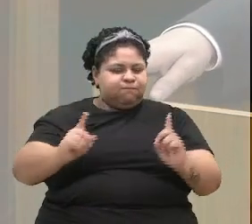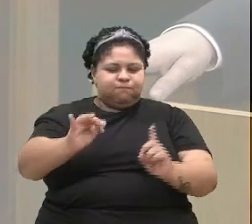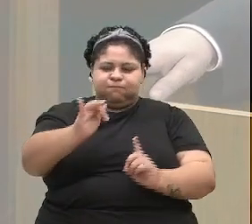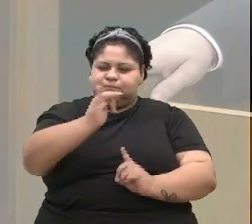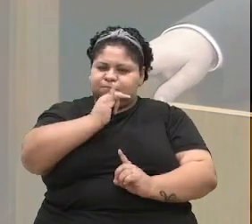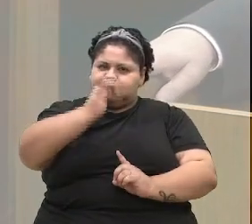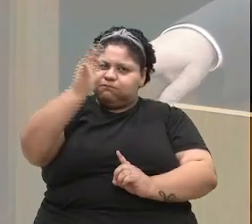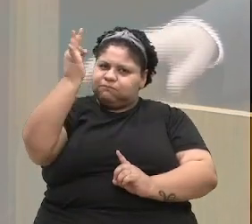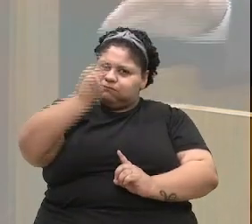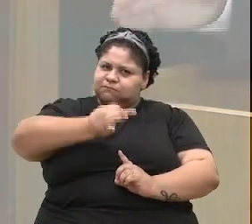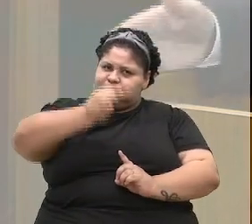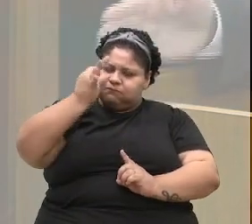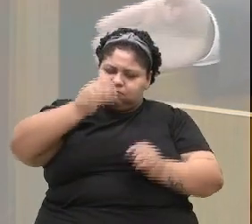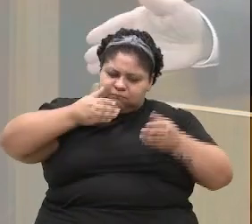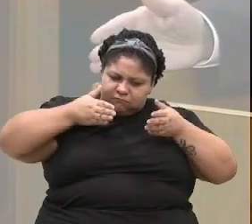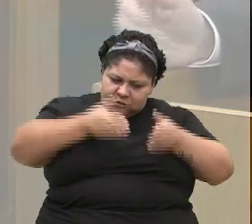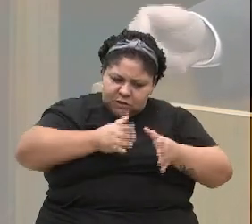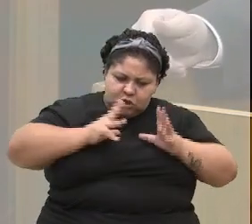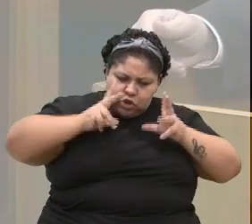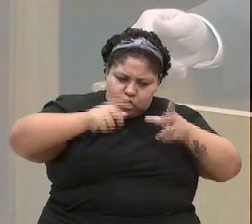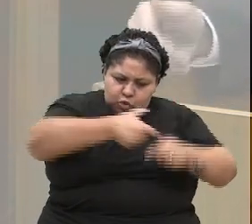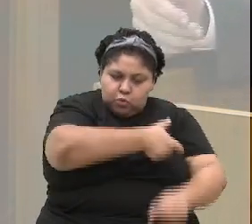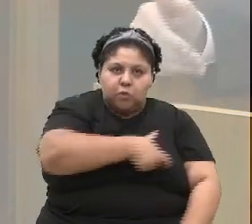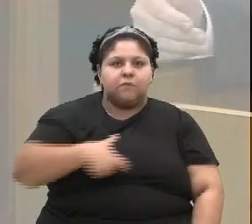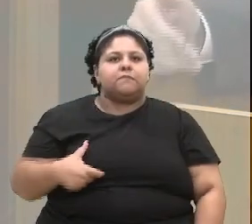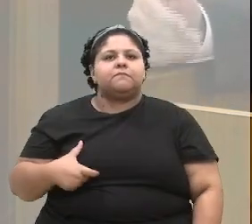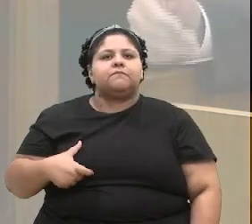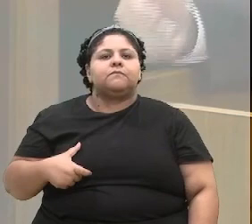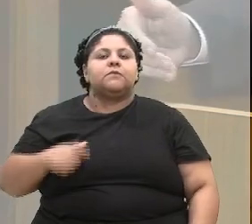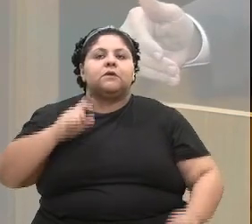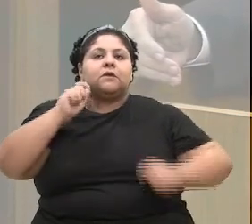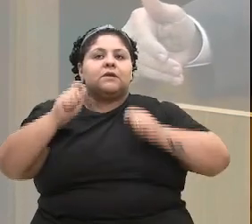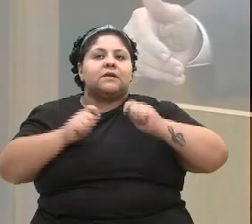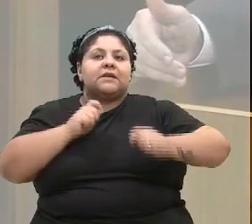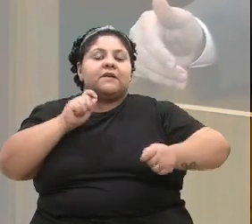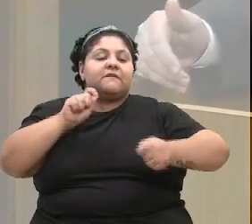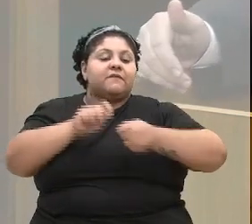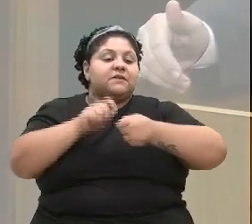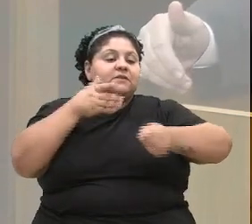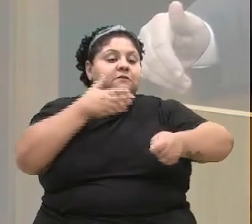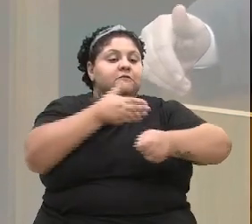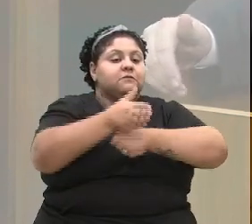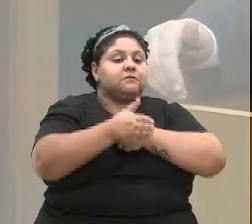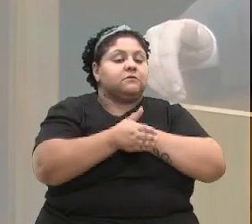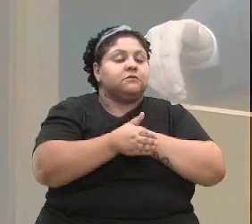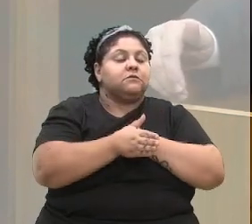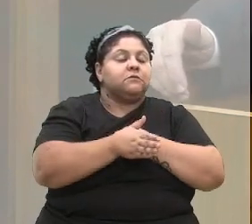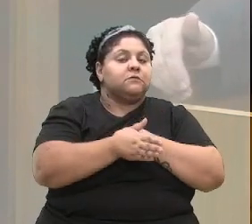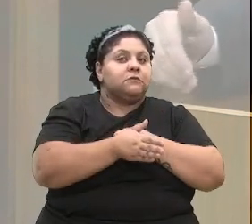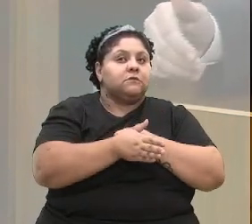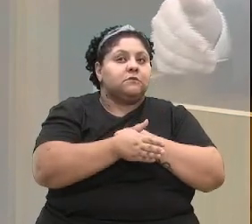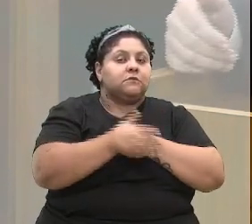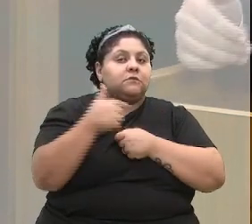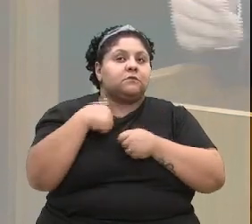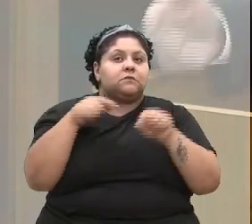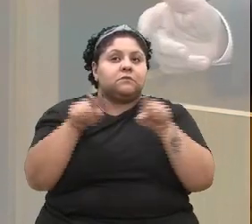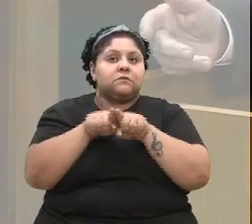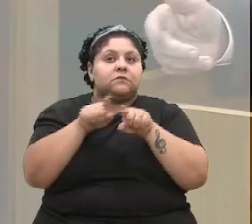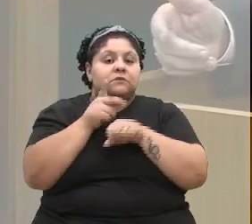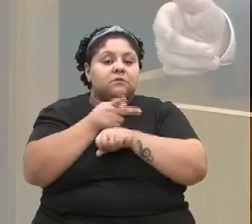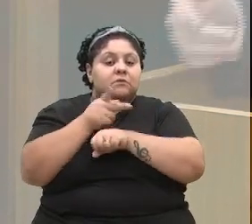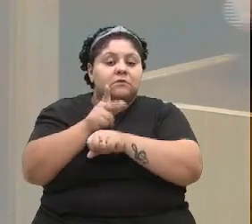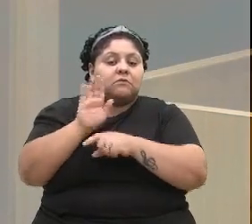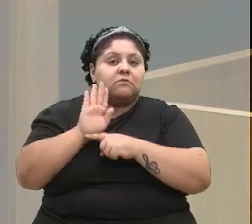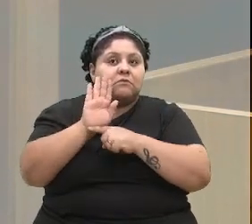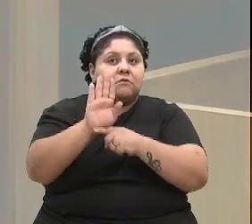dedicação. Todas embaixatrizes. Quem estava envolvido, e às vezes que eu tive lá, eu também procurei ajudar a